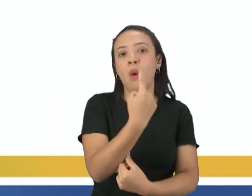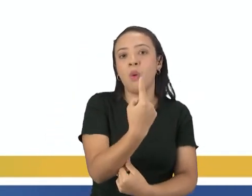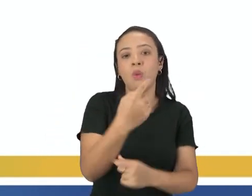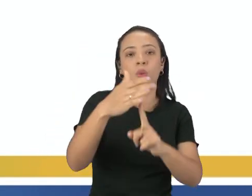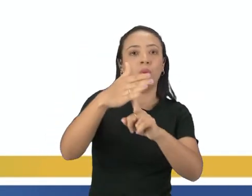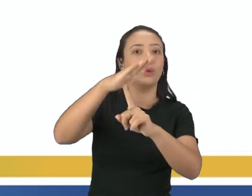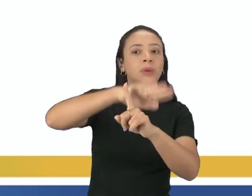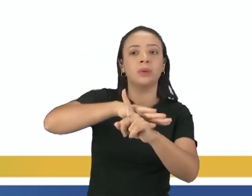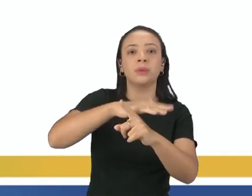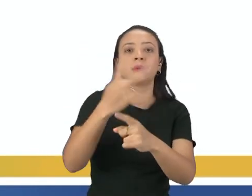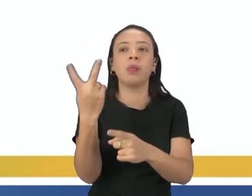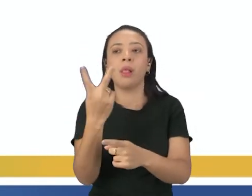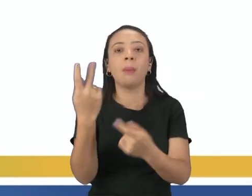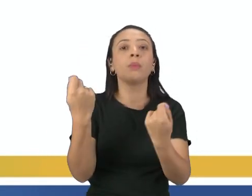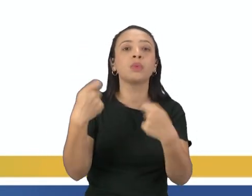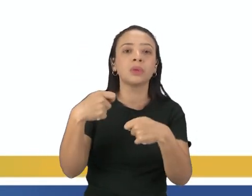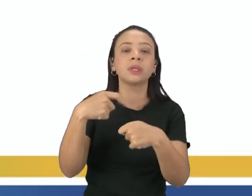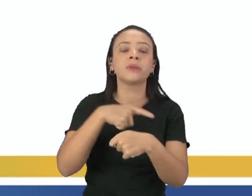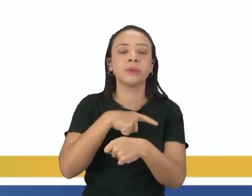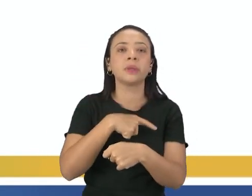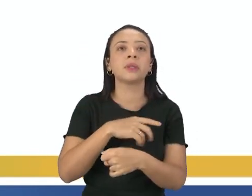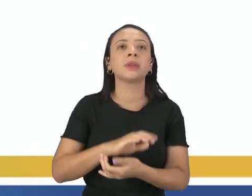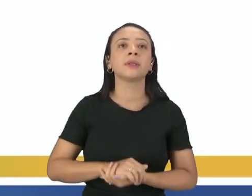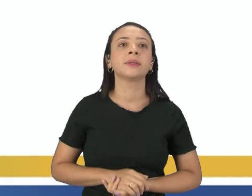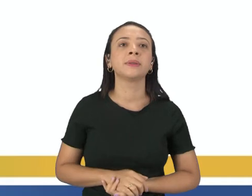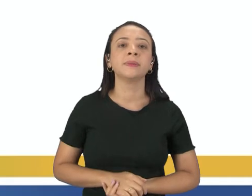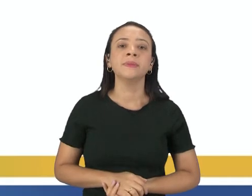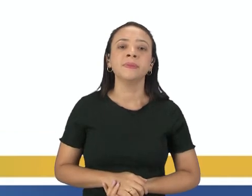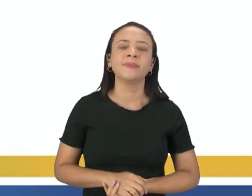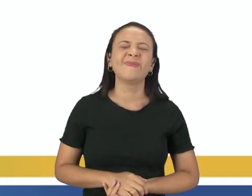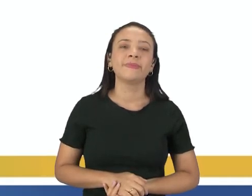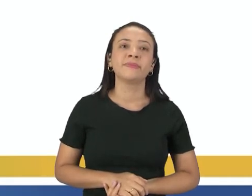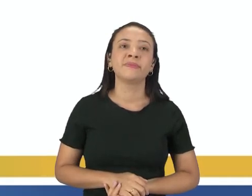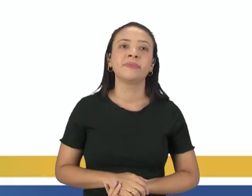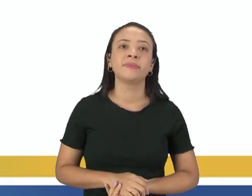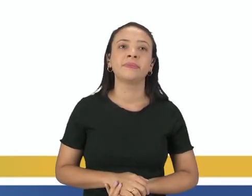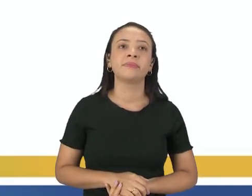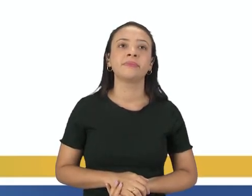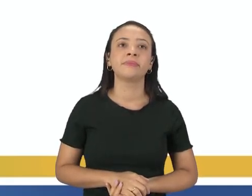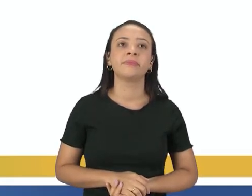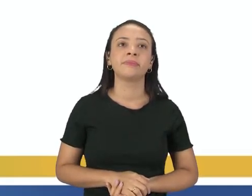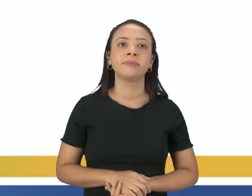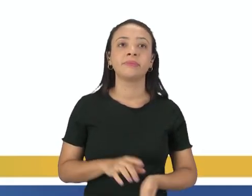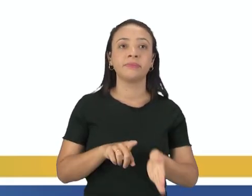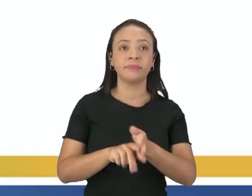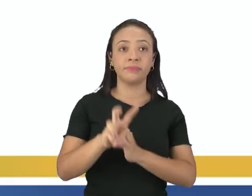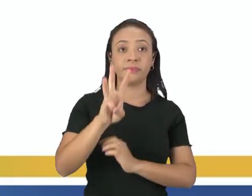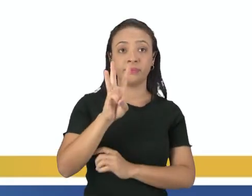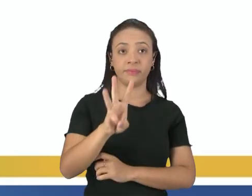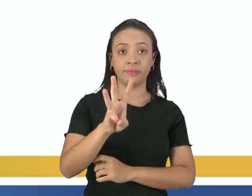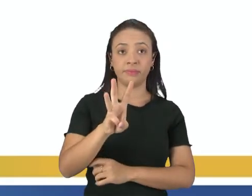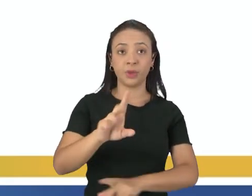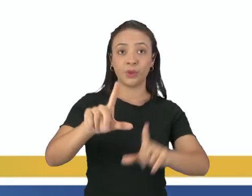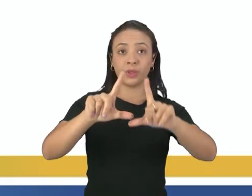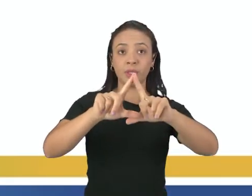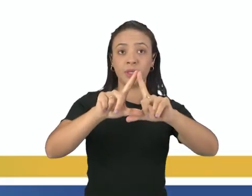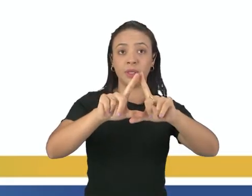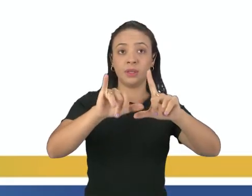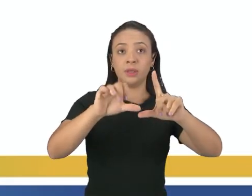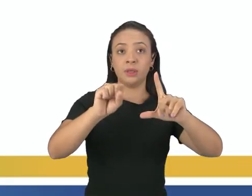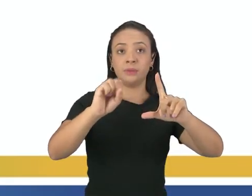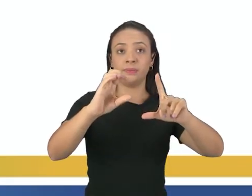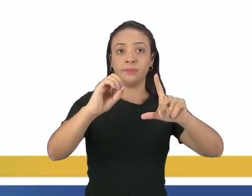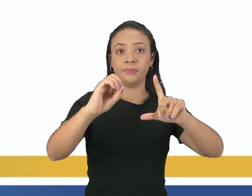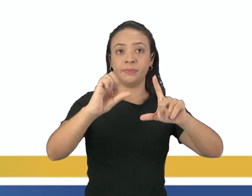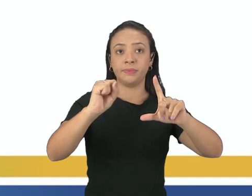dos 2 lados mencionados aí inicialmente. Questão número 3. Em um